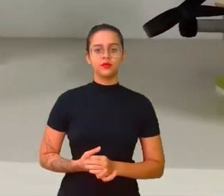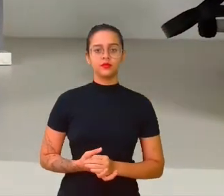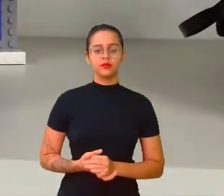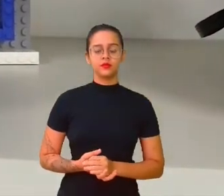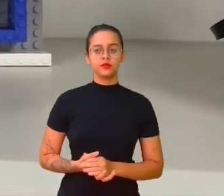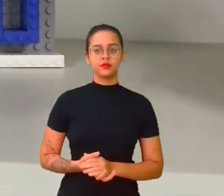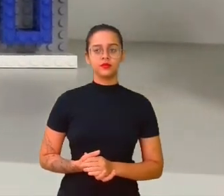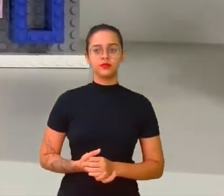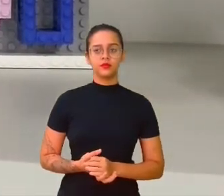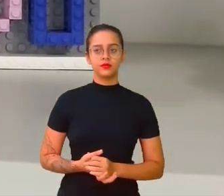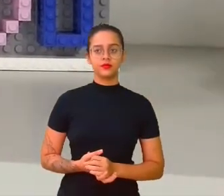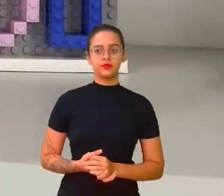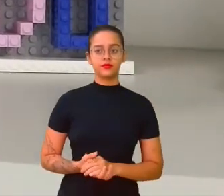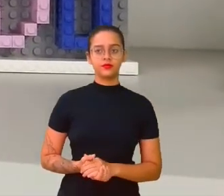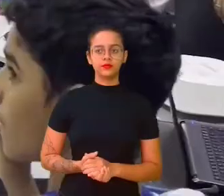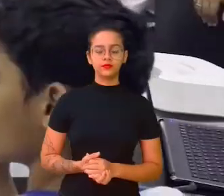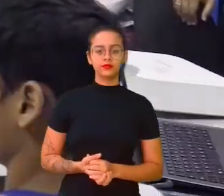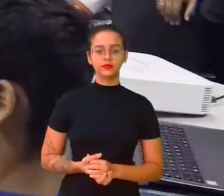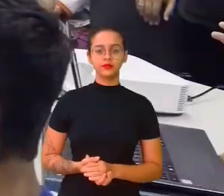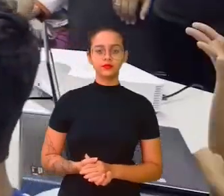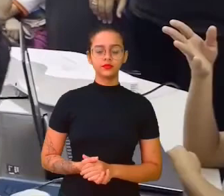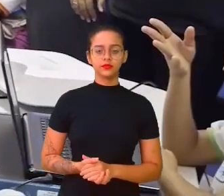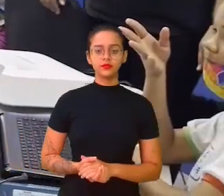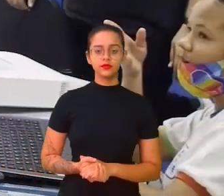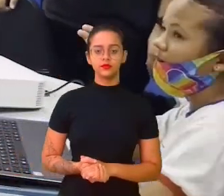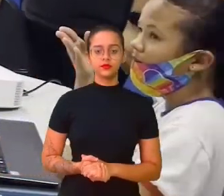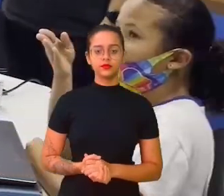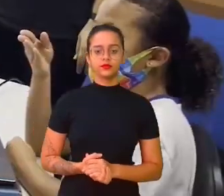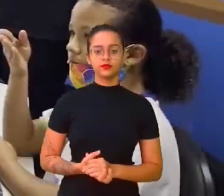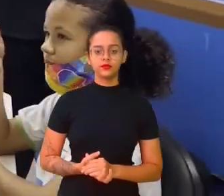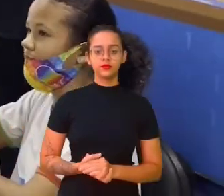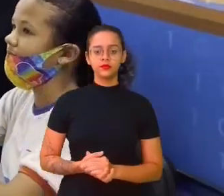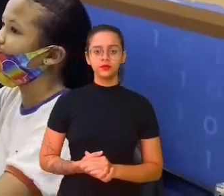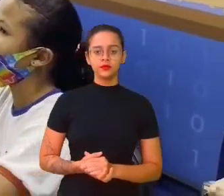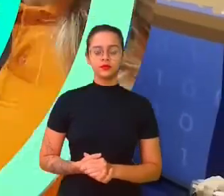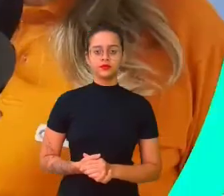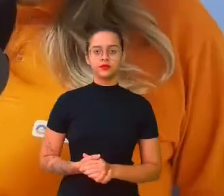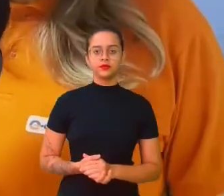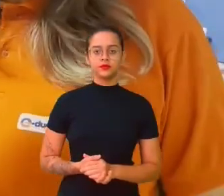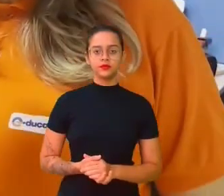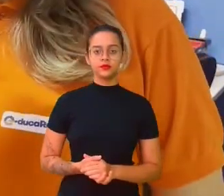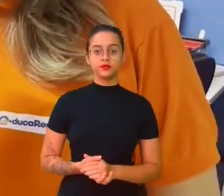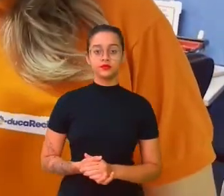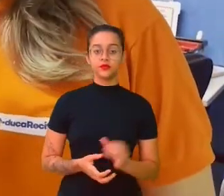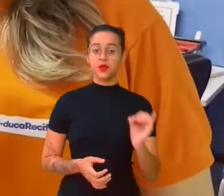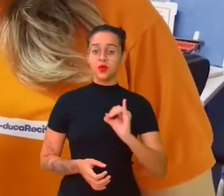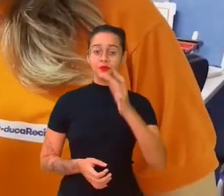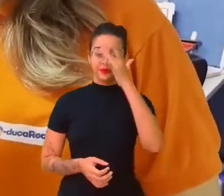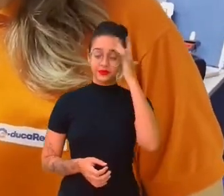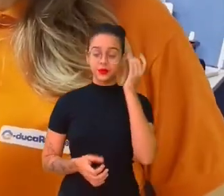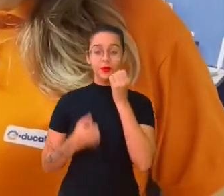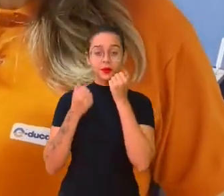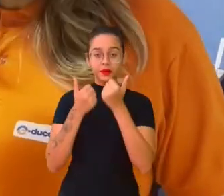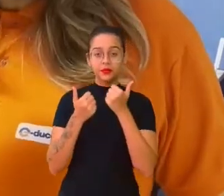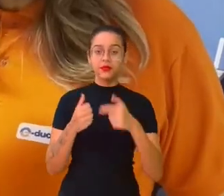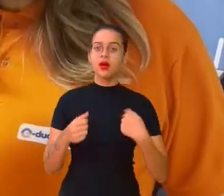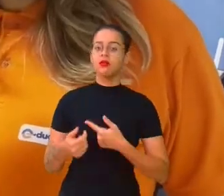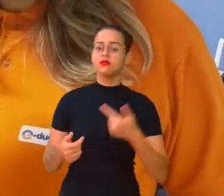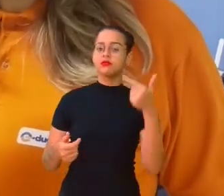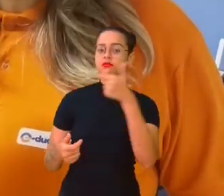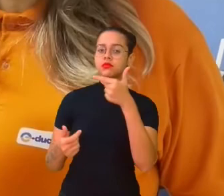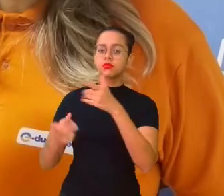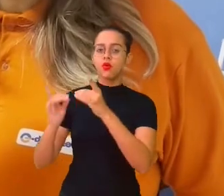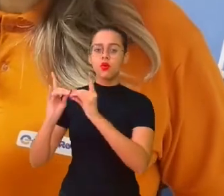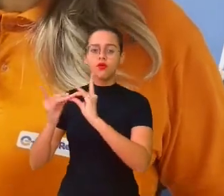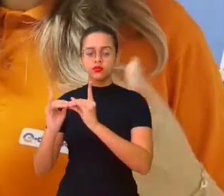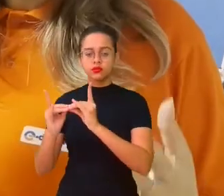Oi, gente, tudo bom? A gente está aqui agora numa segunda